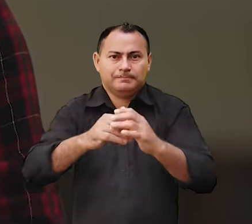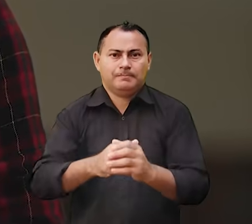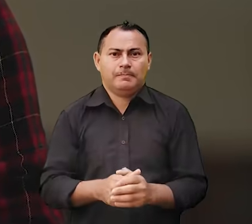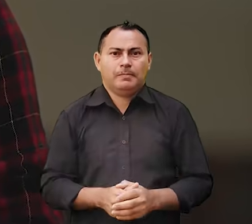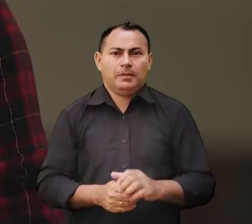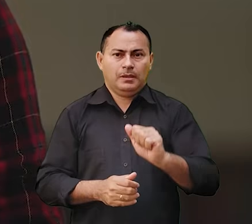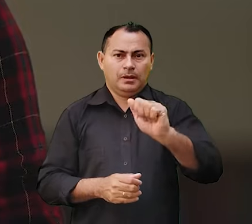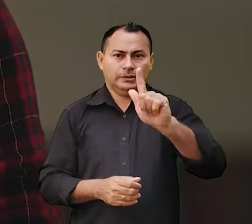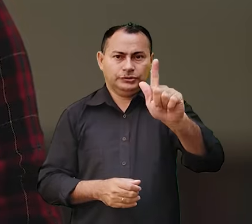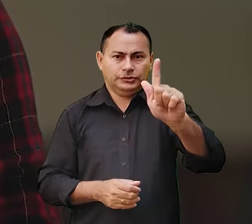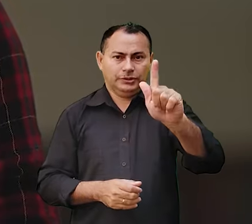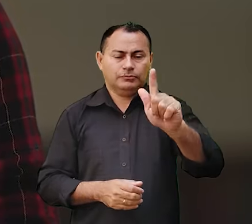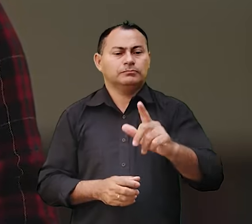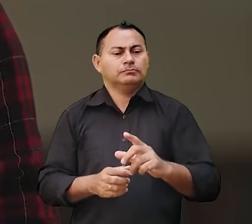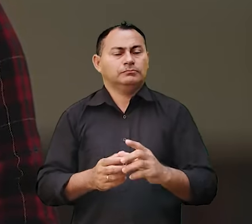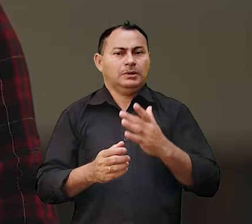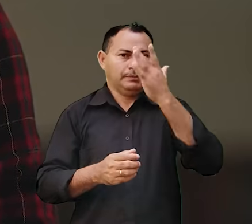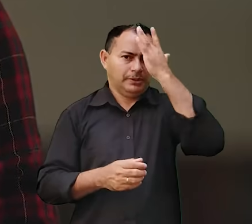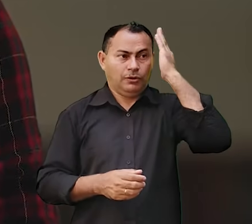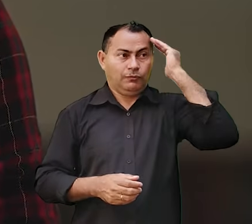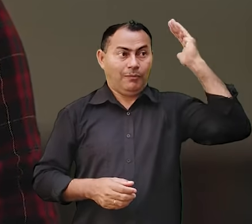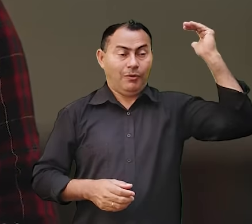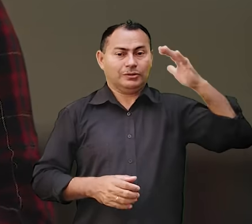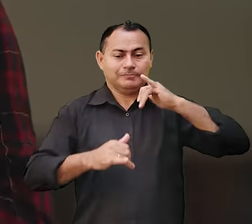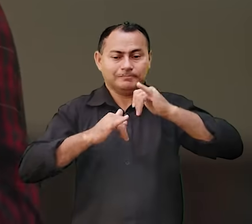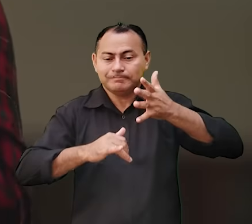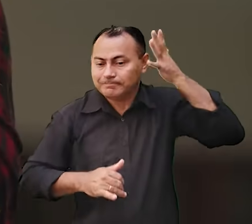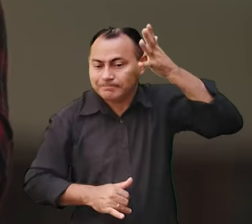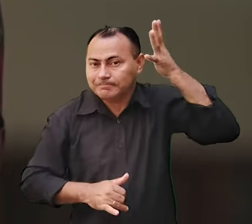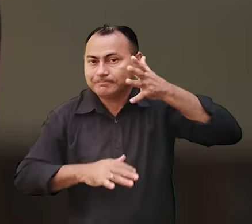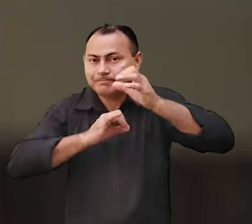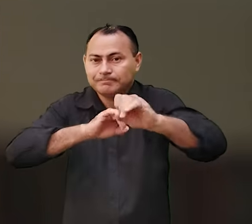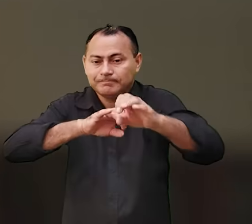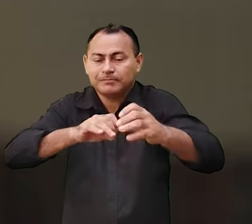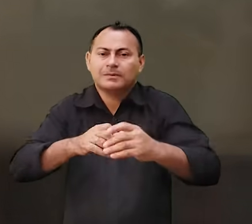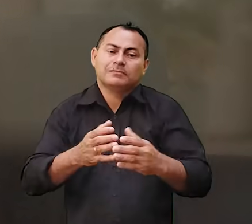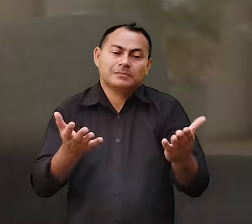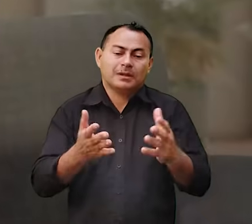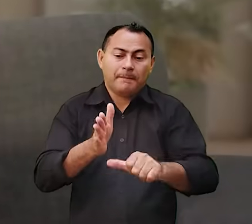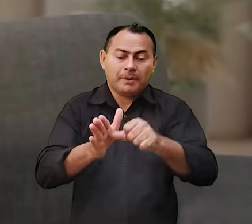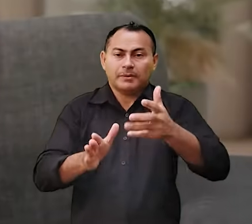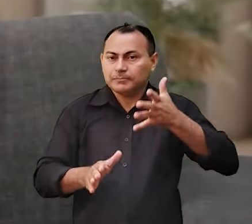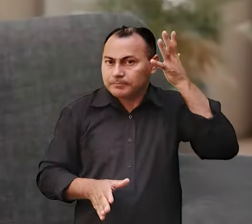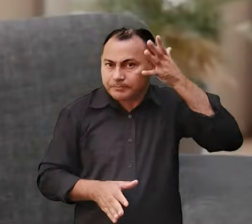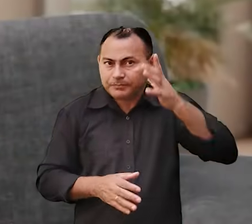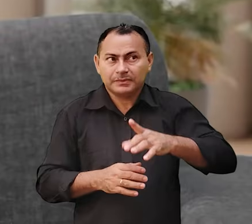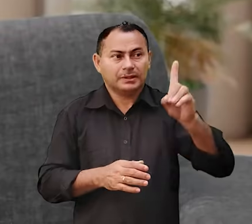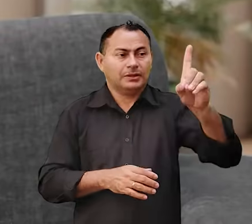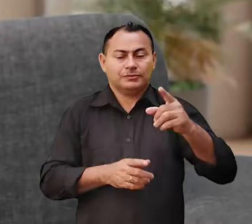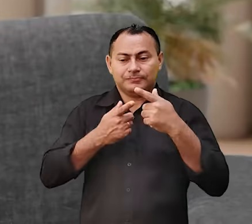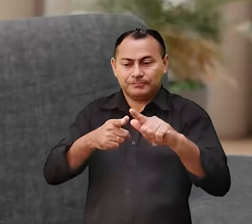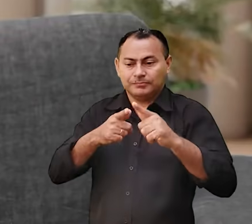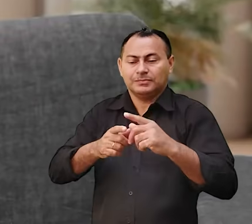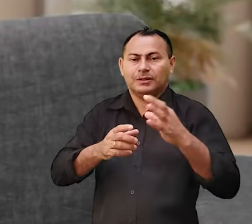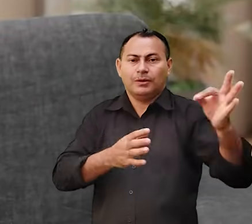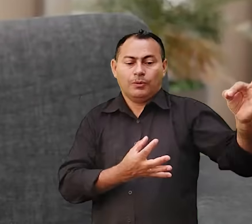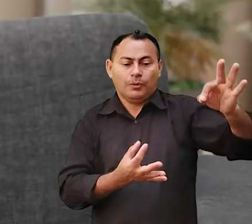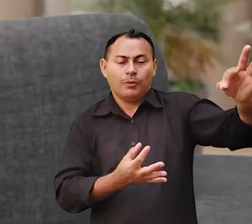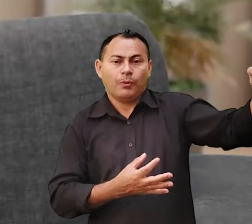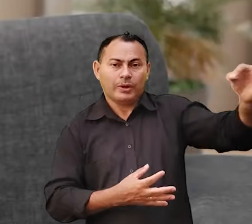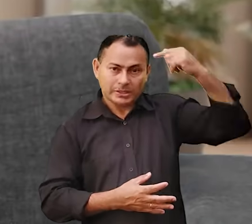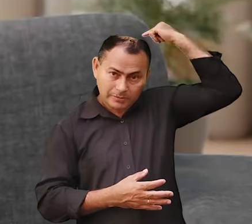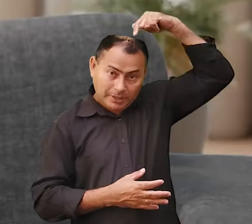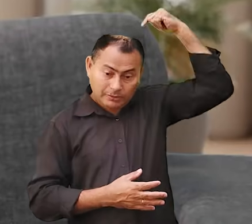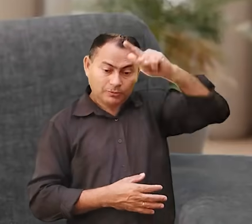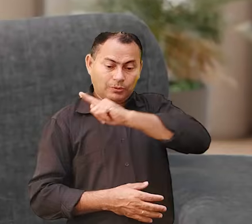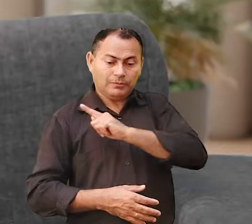pregação. Ageu deve ter sido um grande pregador. Lemos que quando ele pregou seu primeiro sermão, Deus incomodou o espírito